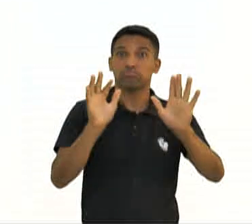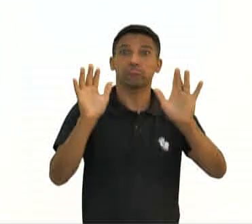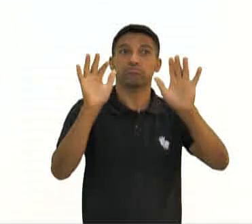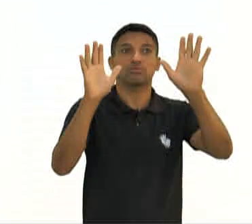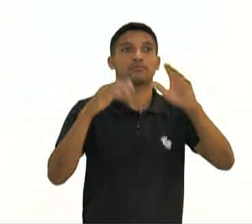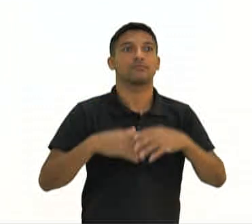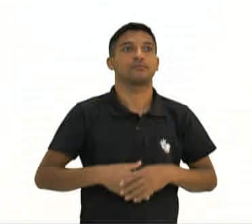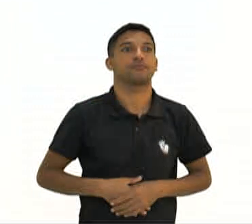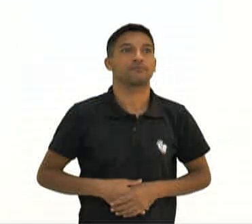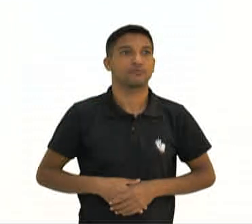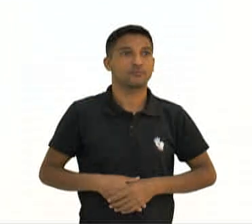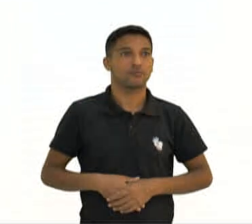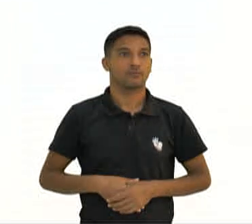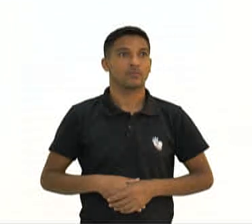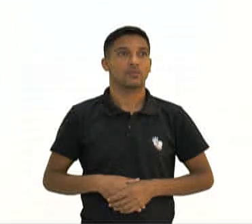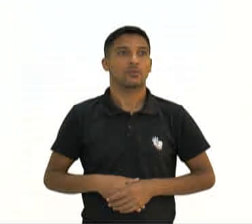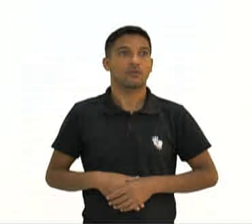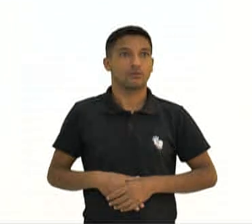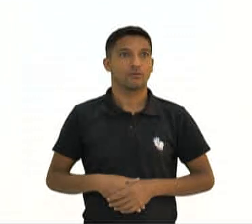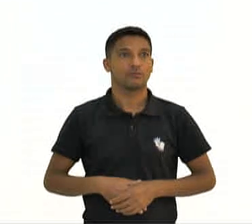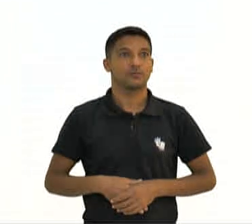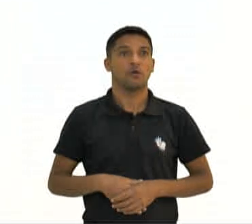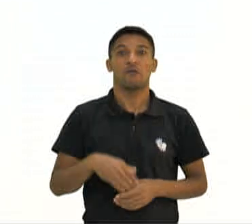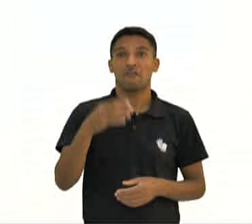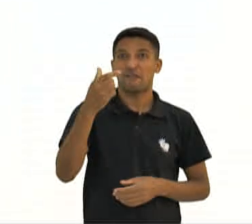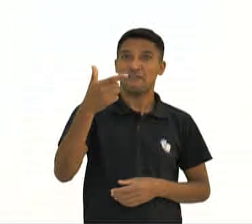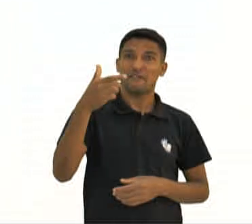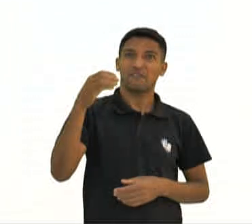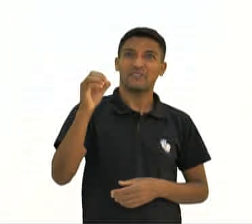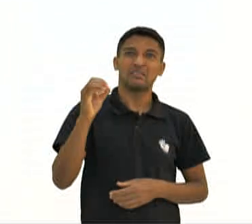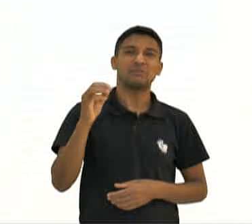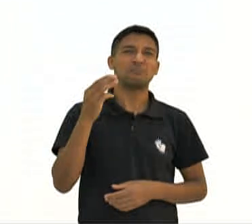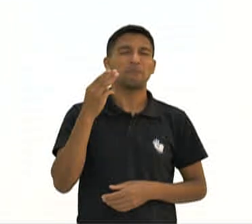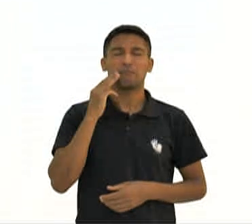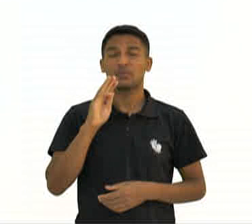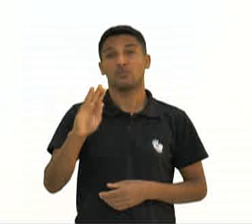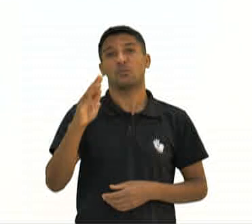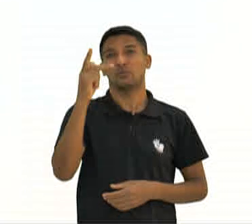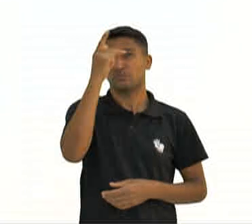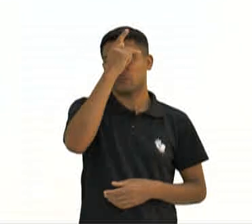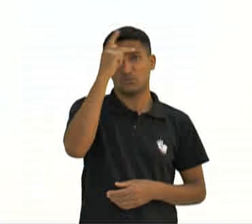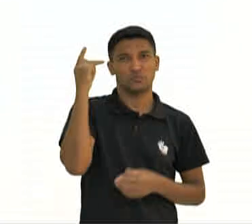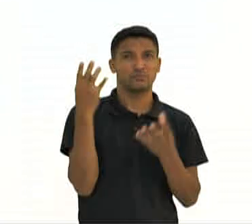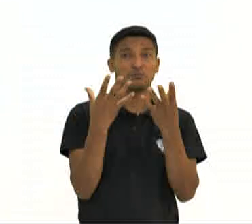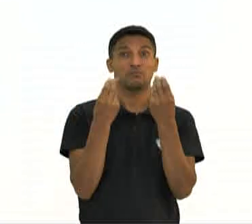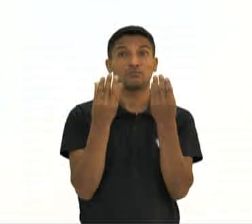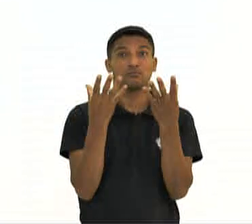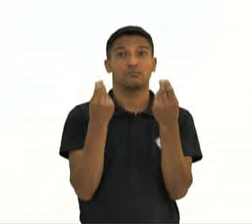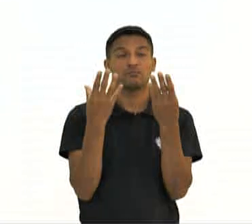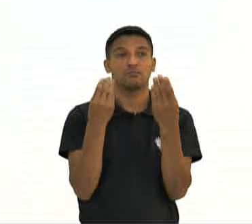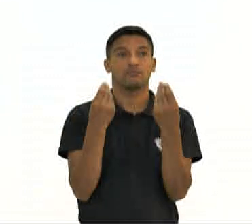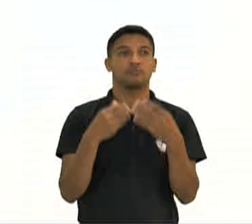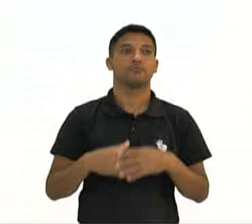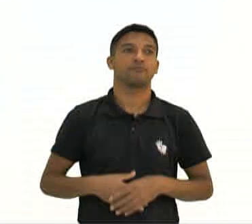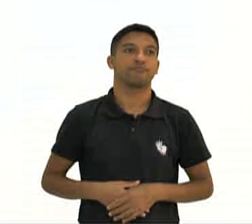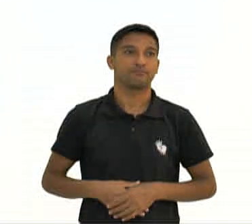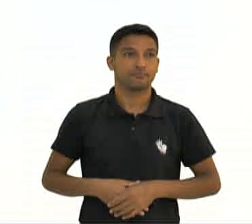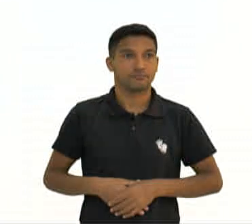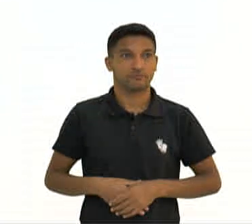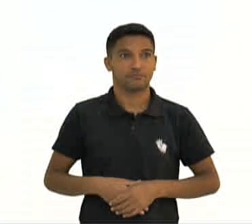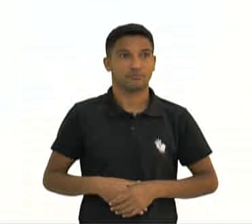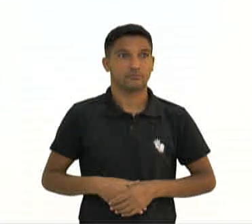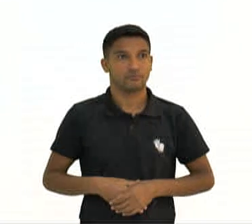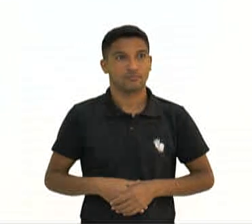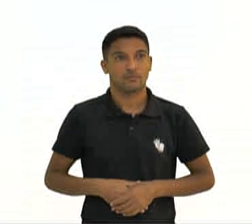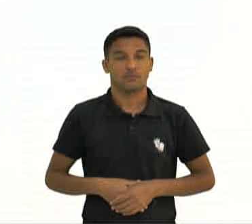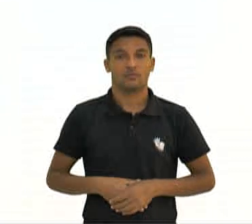pessoas. Né, para dividir o espaço é complicado. Está localizado lá no norte da China. Em 2000 e 2009, a extensão urbana